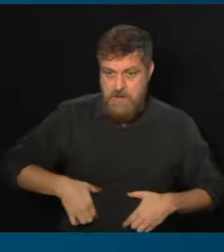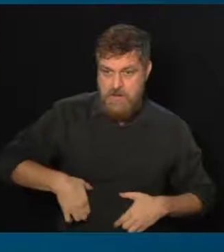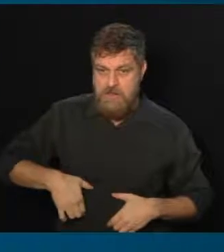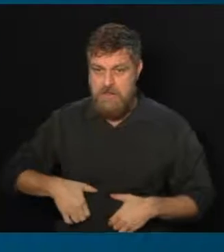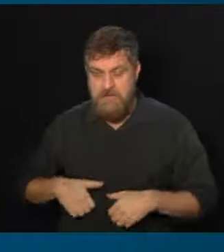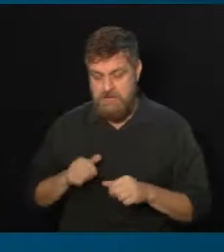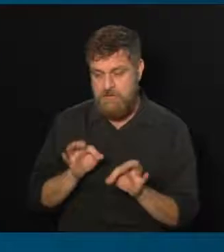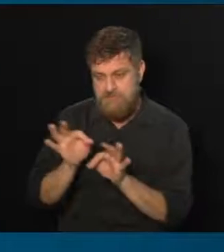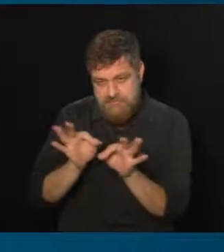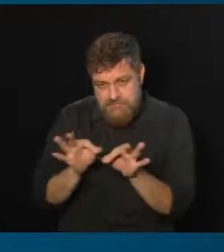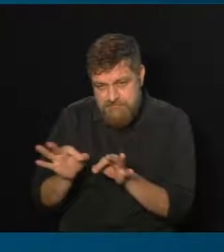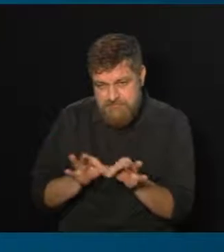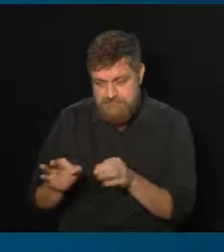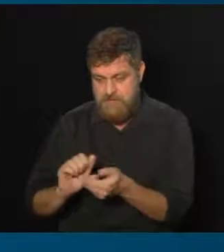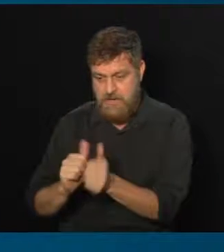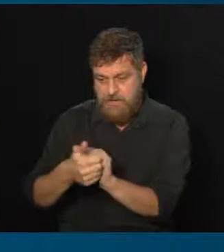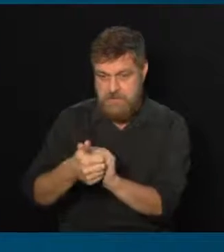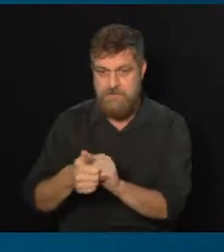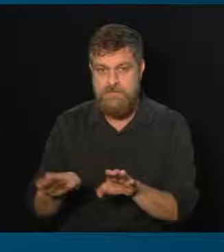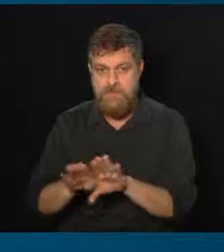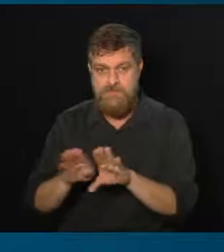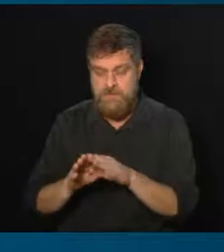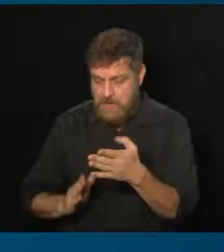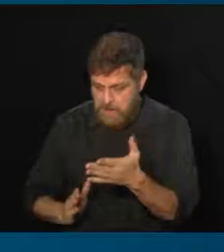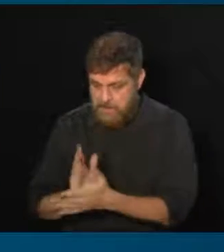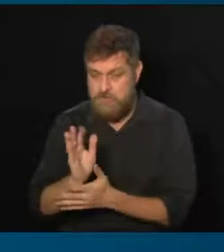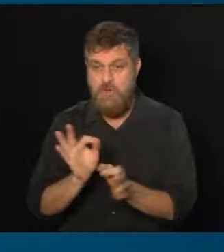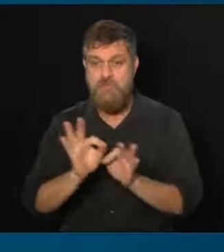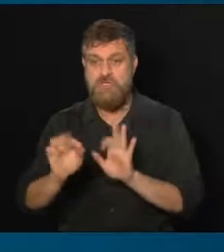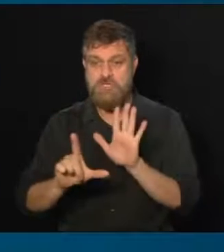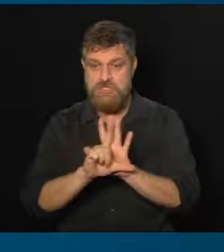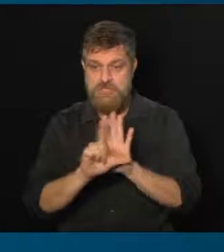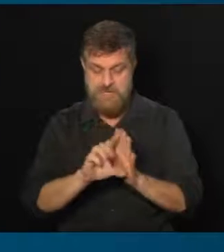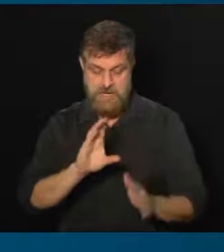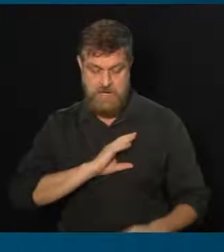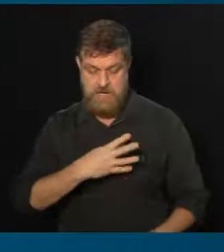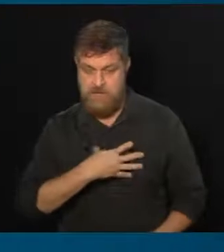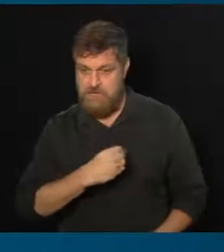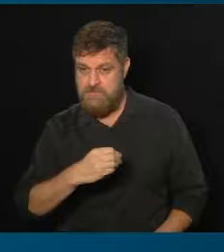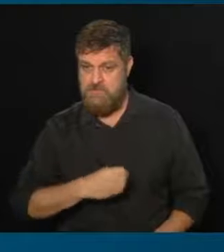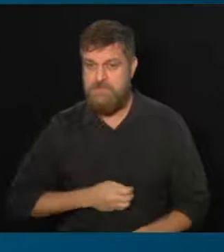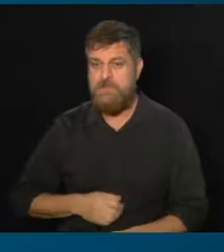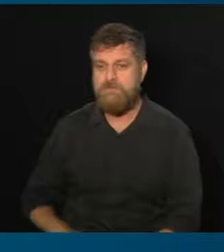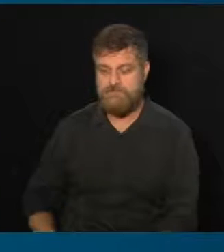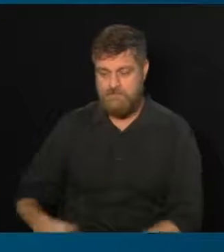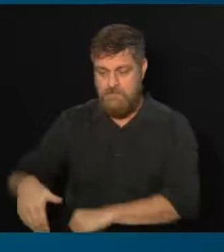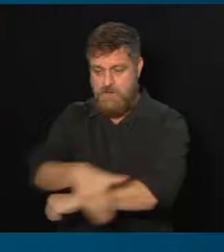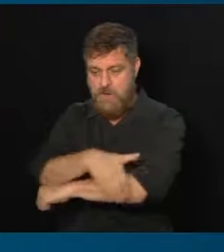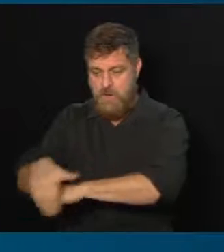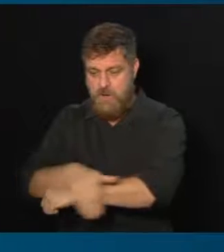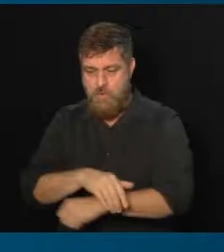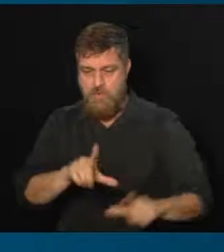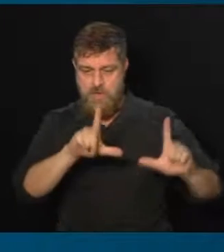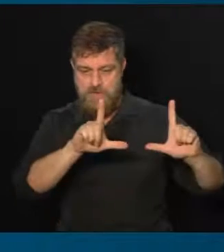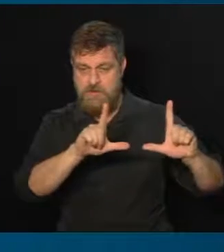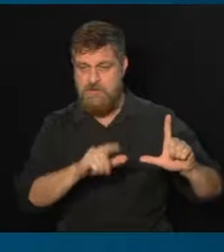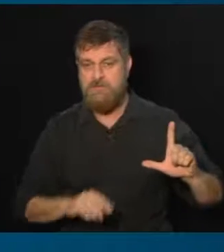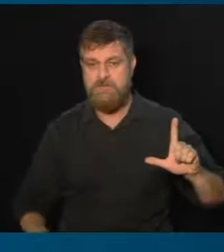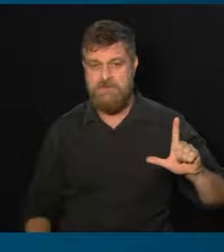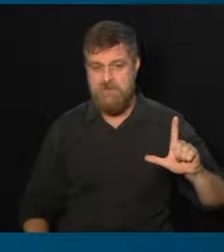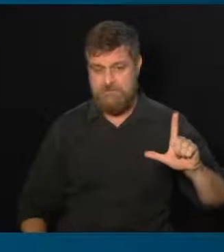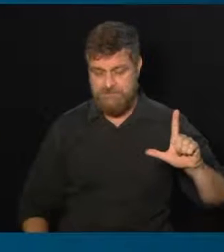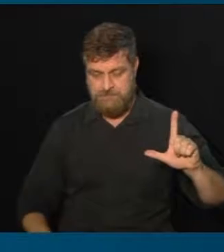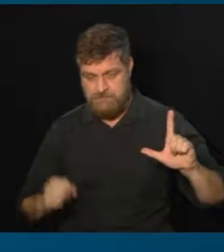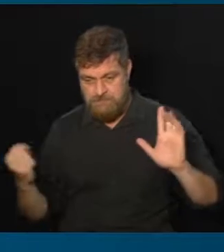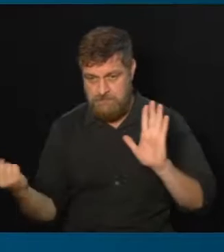por fim, foi aprovado o projeto de lei de autoria do vereador Campos Filho, que denomina como Rua Irmã Laurete Vachon a